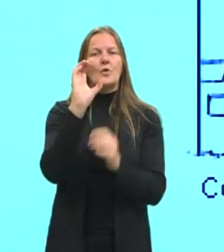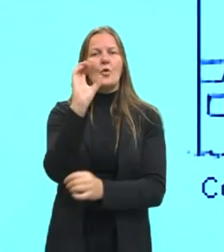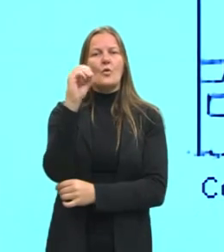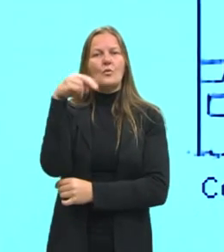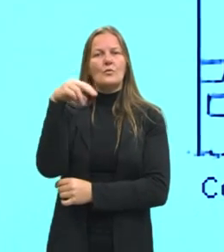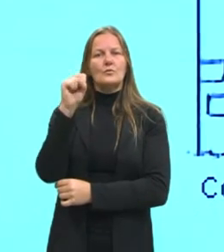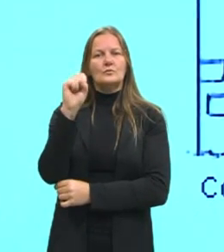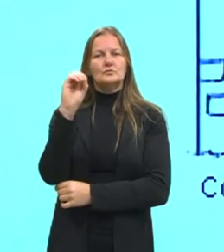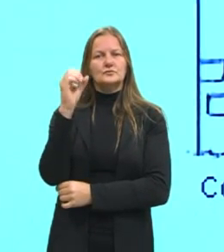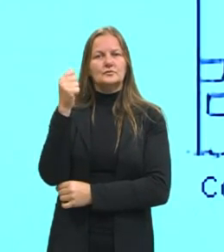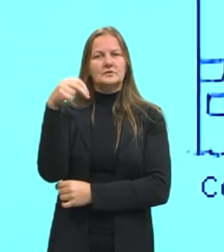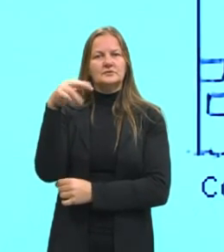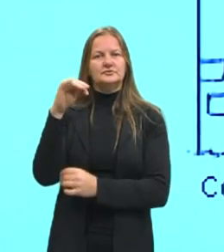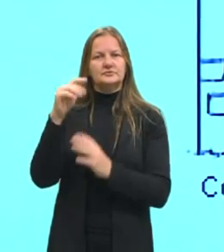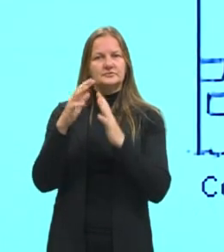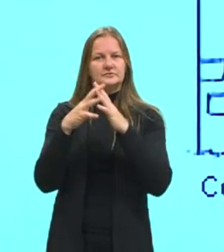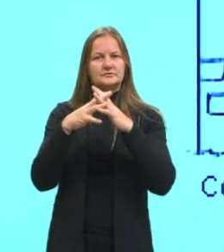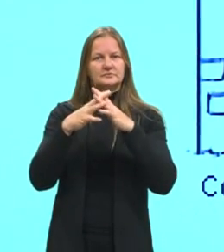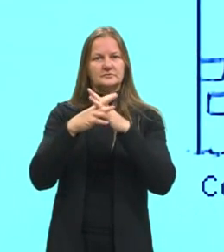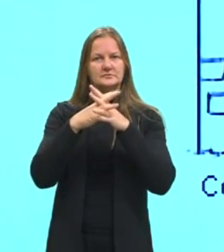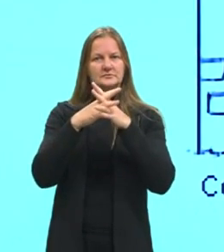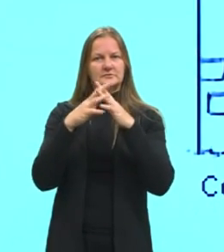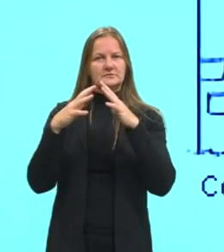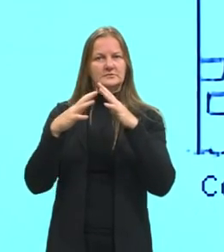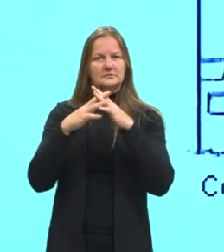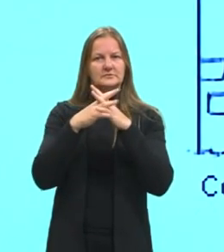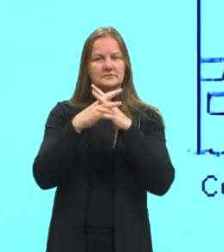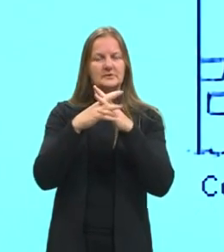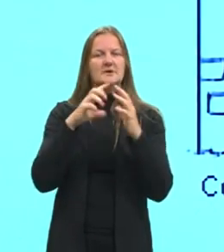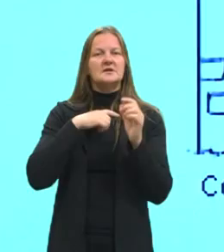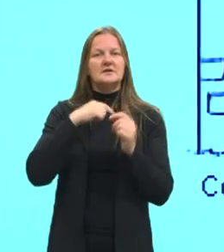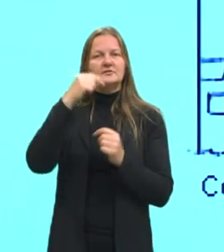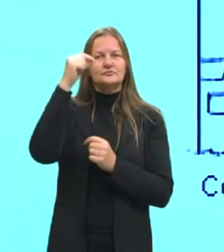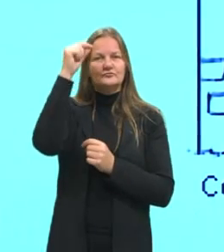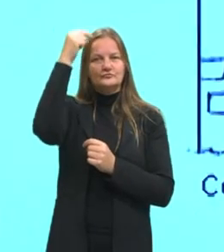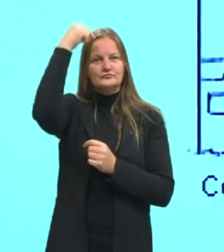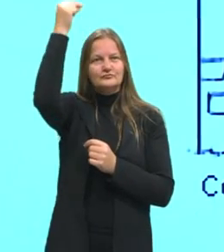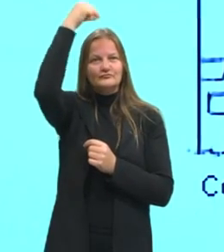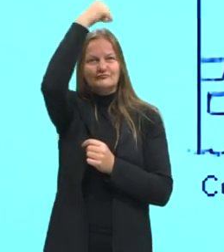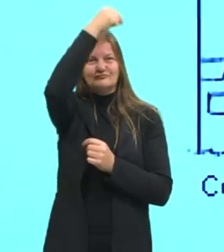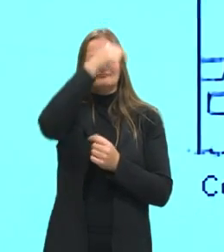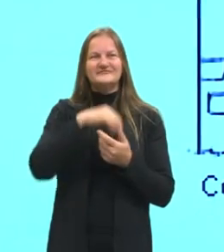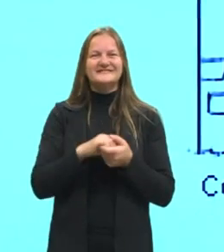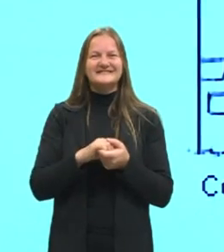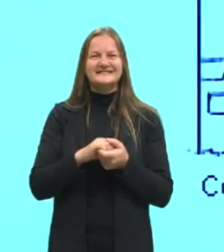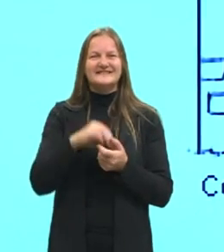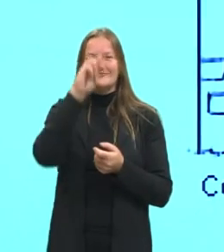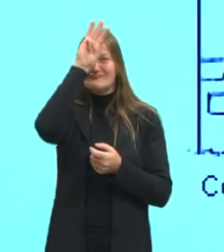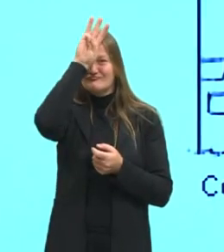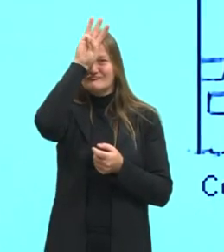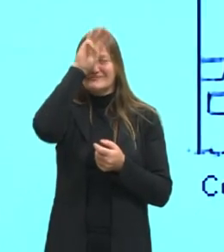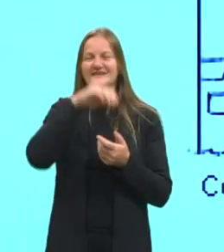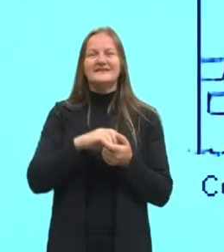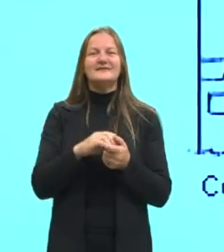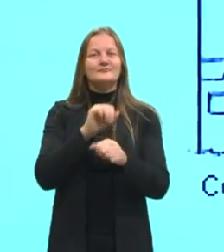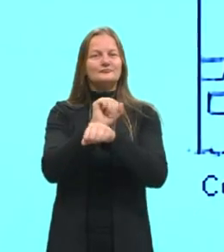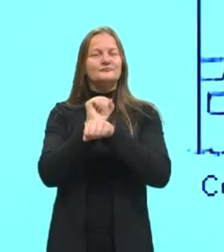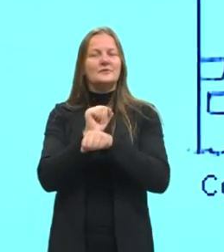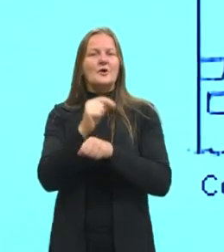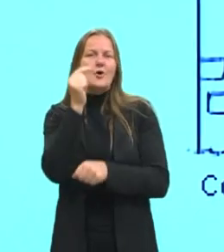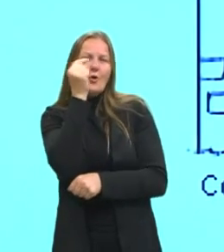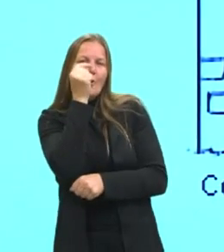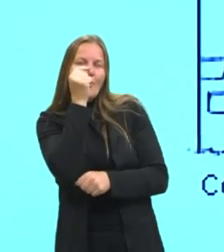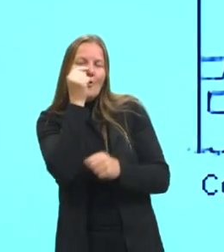consoantes. Ali a gente tem, né, o Cebolinha paradinho falando. O rato